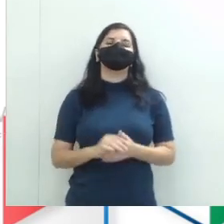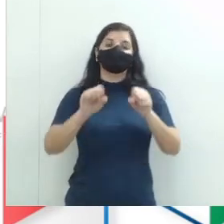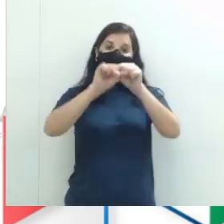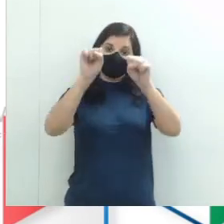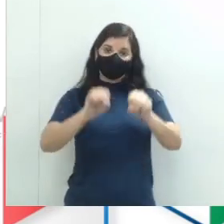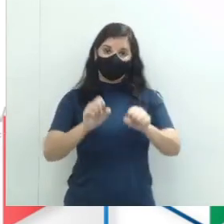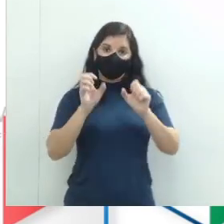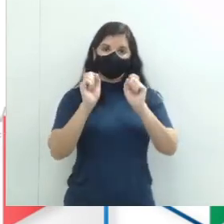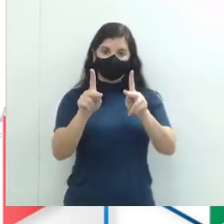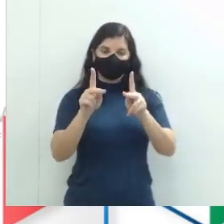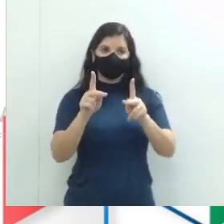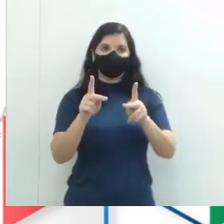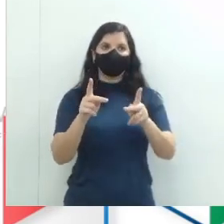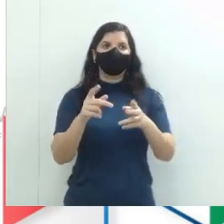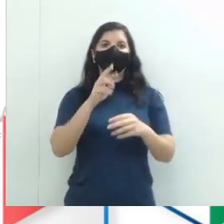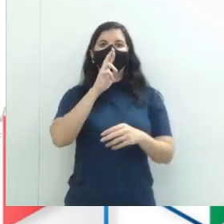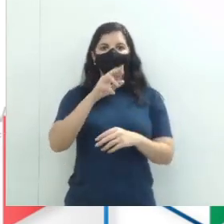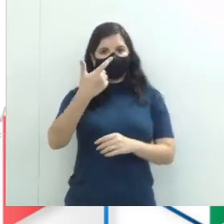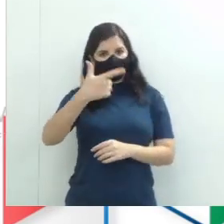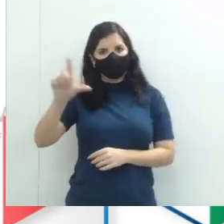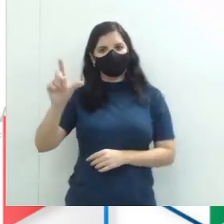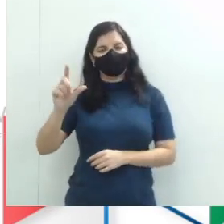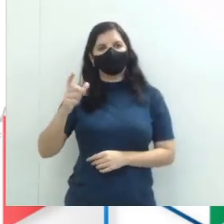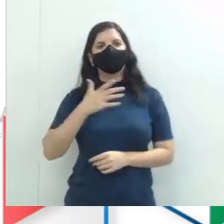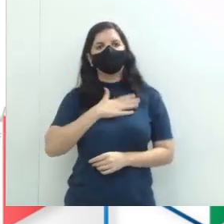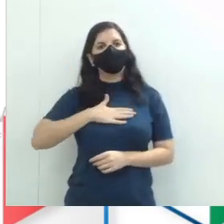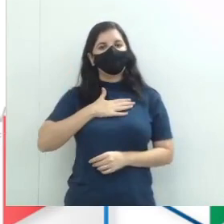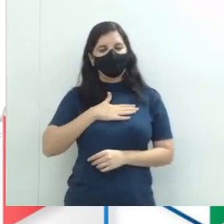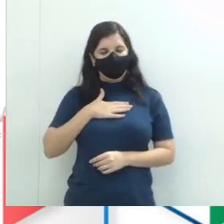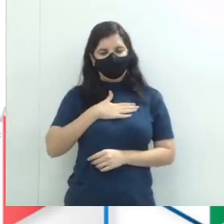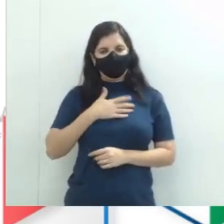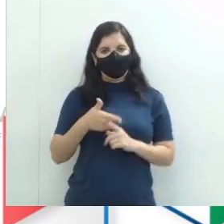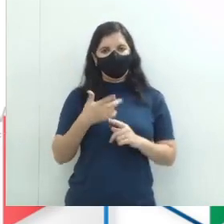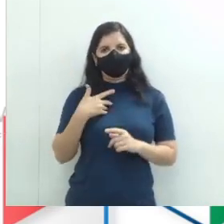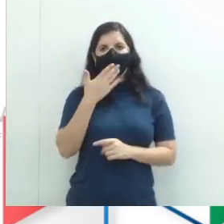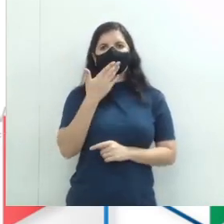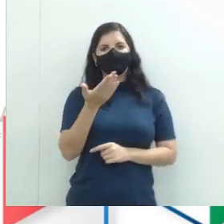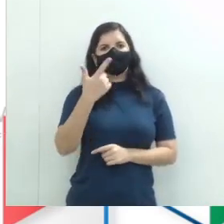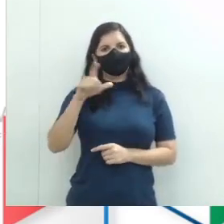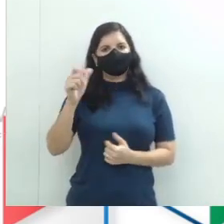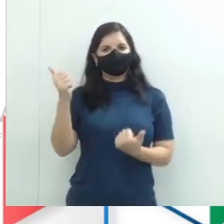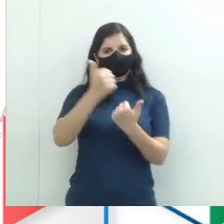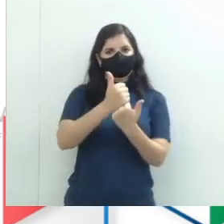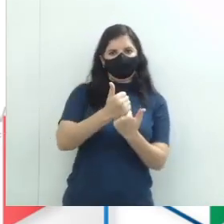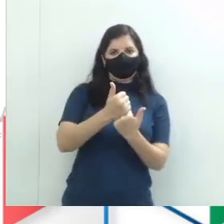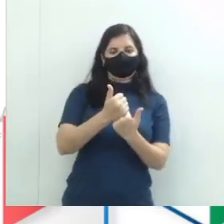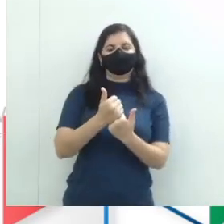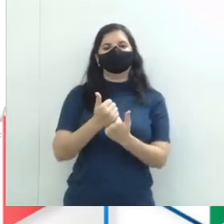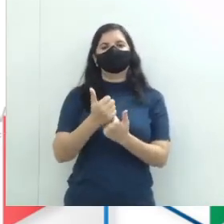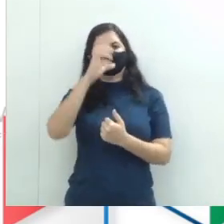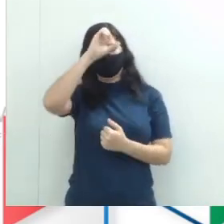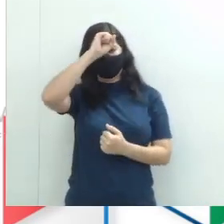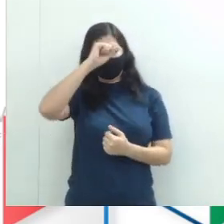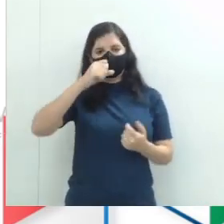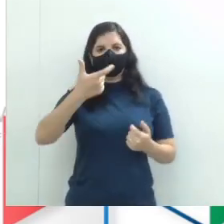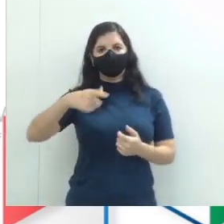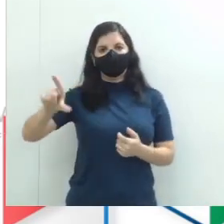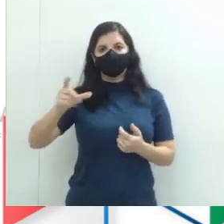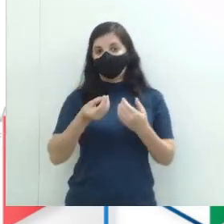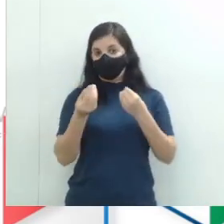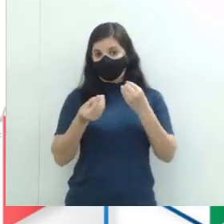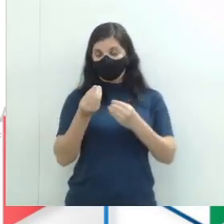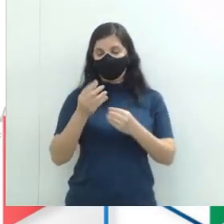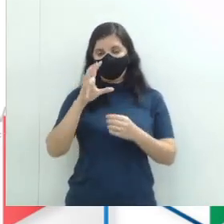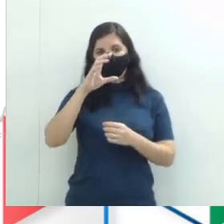eu vou fazer de outro método. Eu gosto daquele primeiro, mas eu vou fazer substituição para vocês aprenderem outra forma.